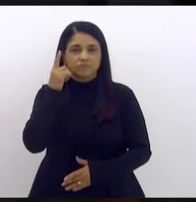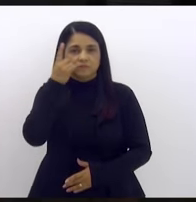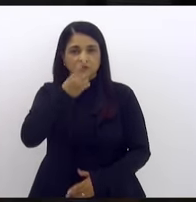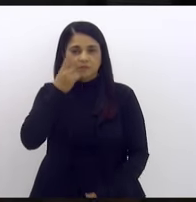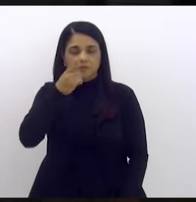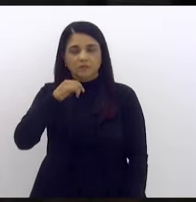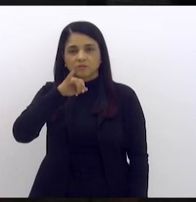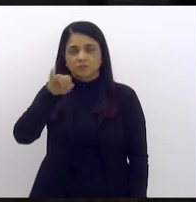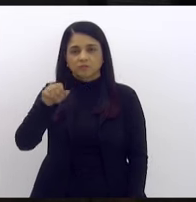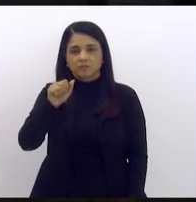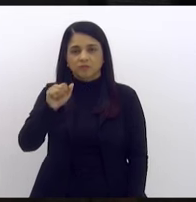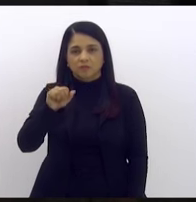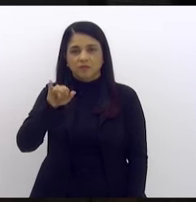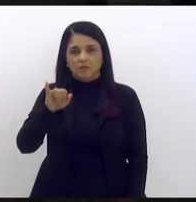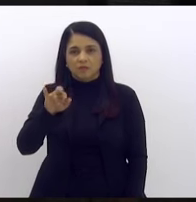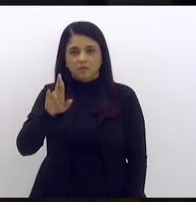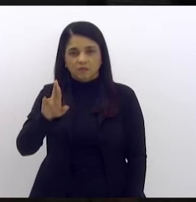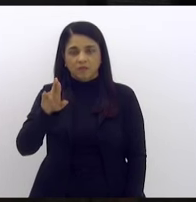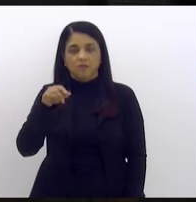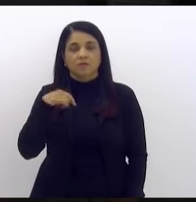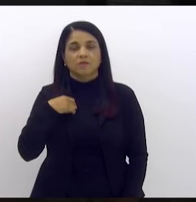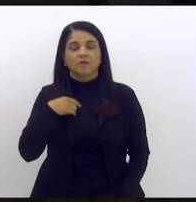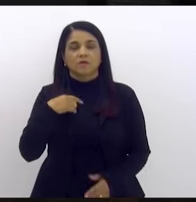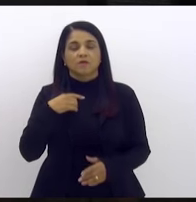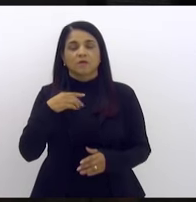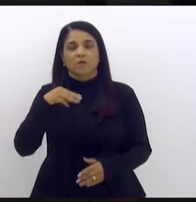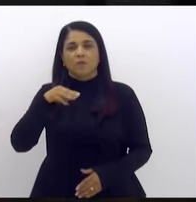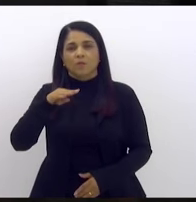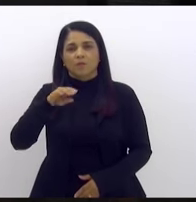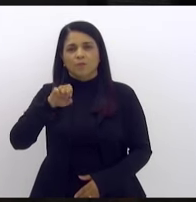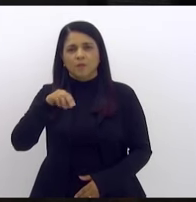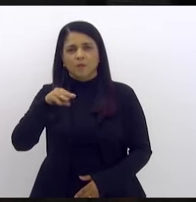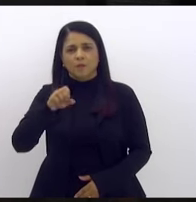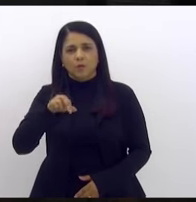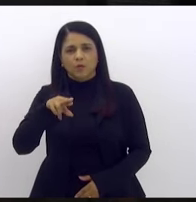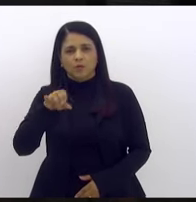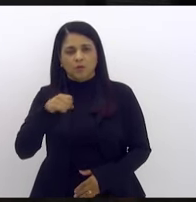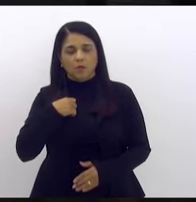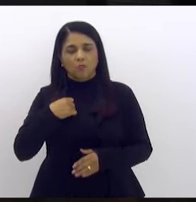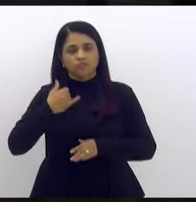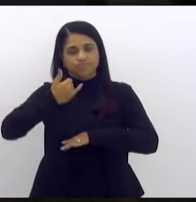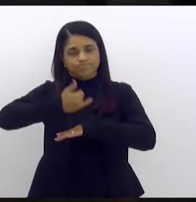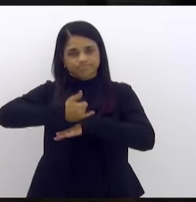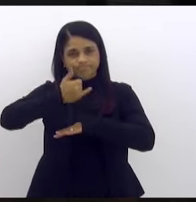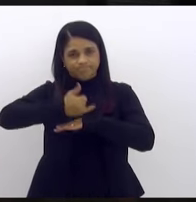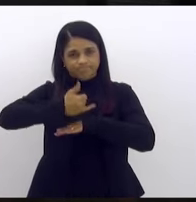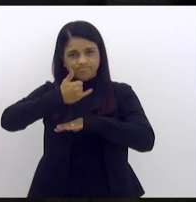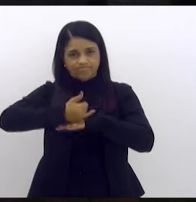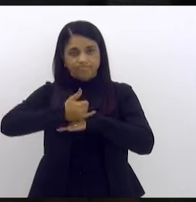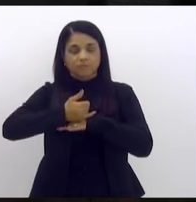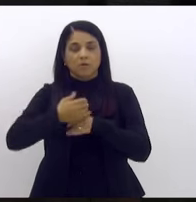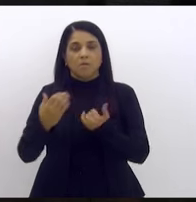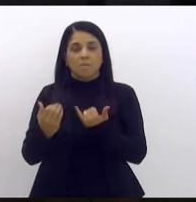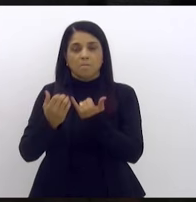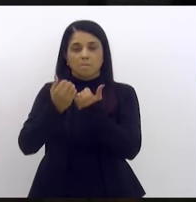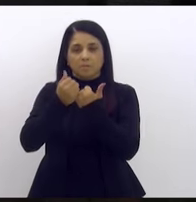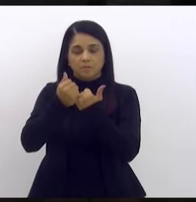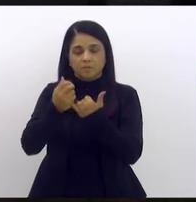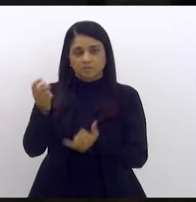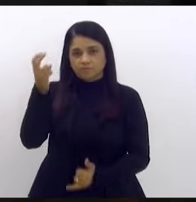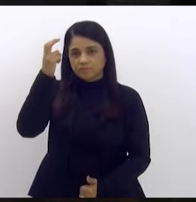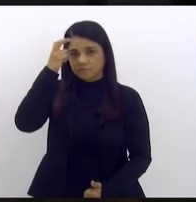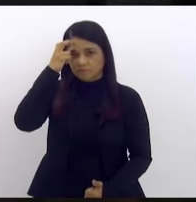Oliveira, que declara o memorial 9 de novembro no município de Volta Redonda como patrimônio histórico, cultural